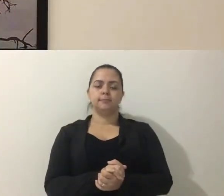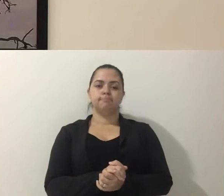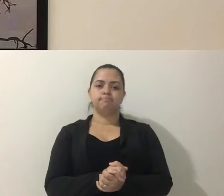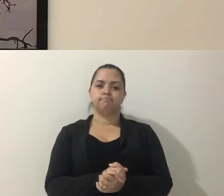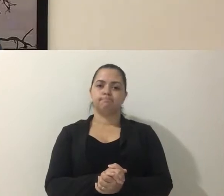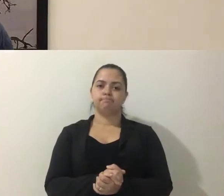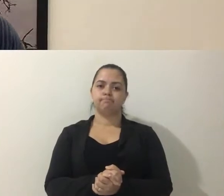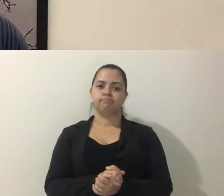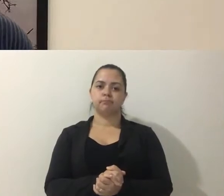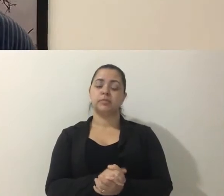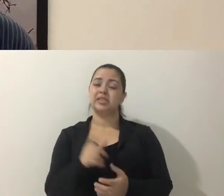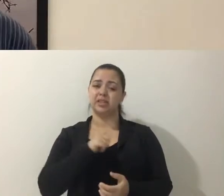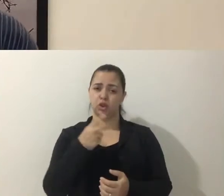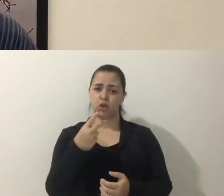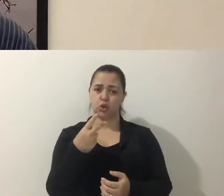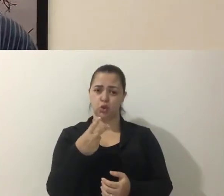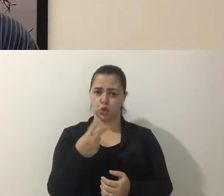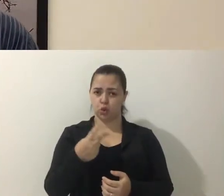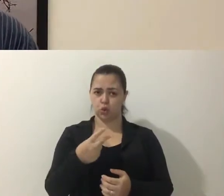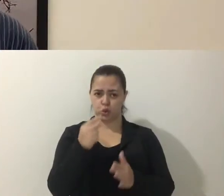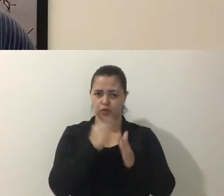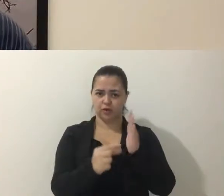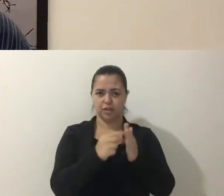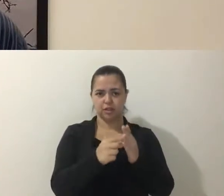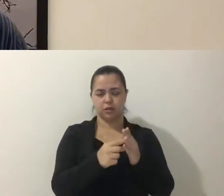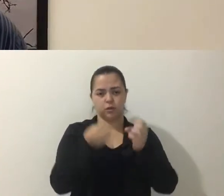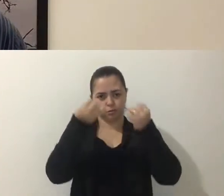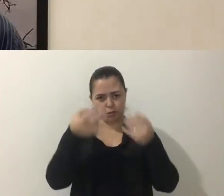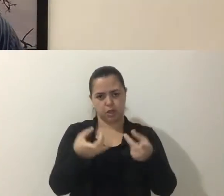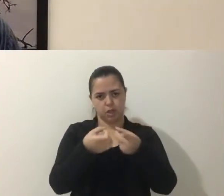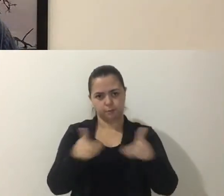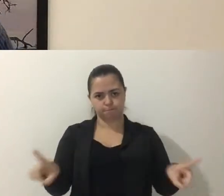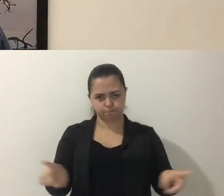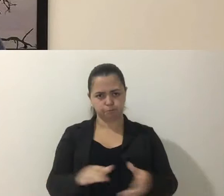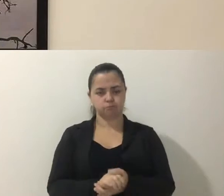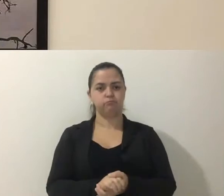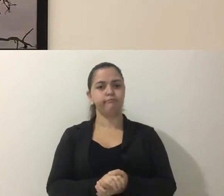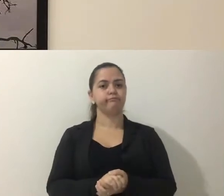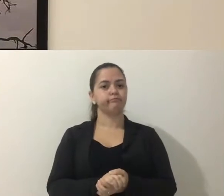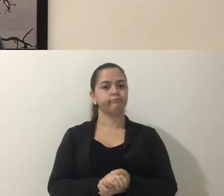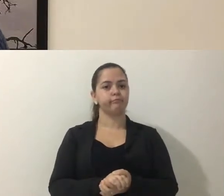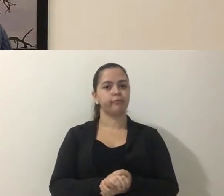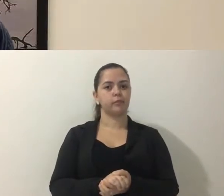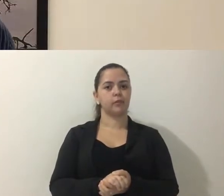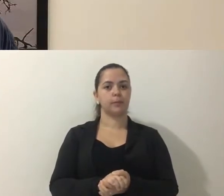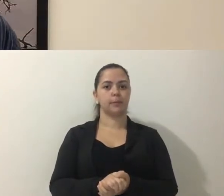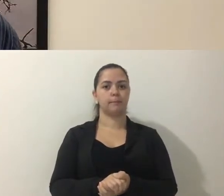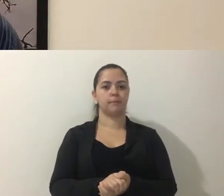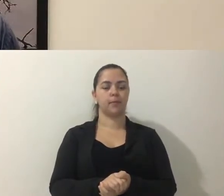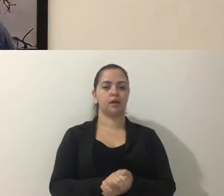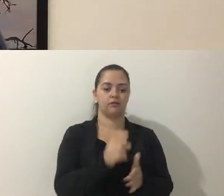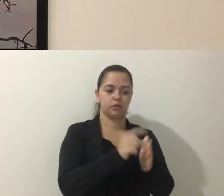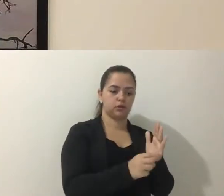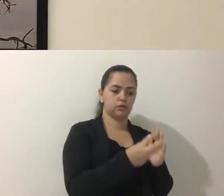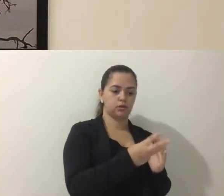nesse primeiro, nós temos apenas 2 versículos para tratar sobre o divórcio. Claro que aqui Mateus 5,